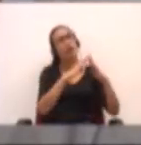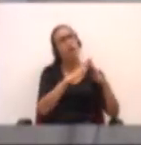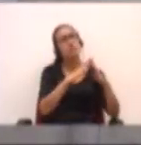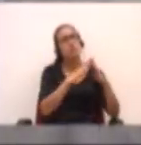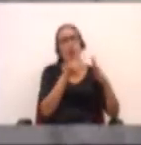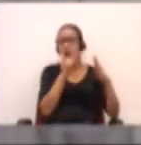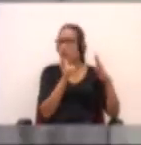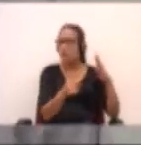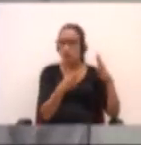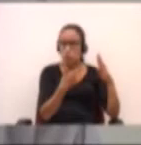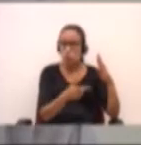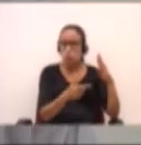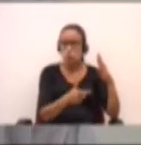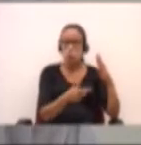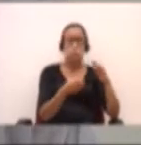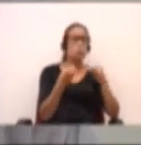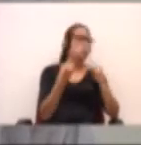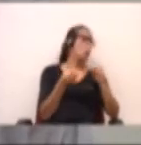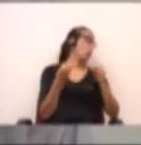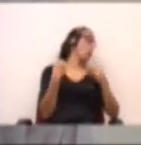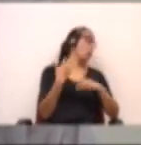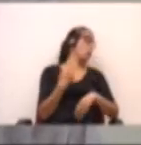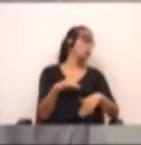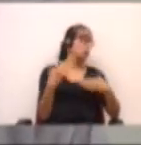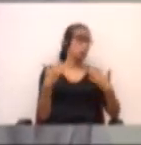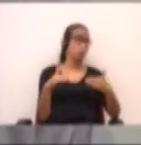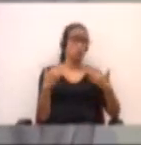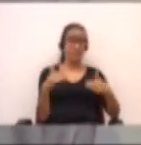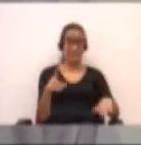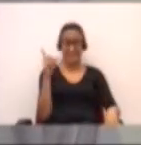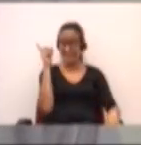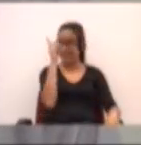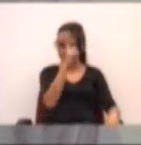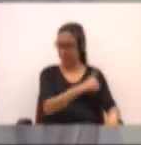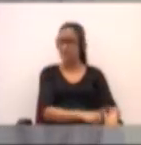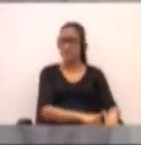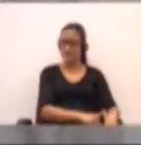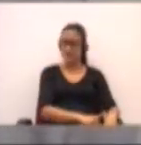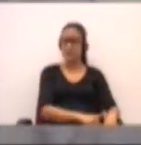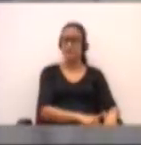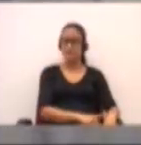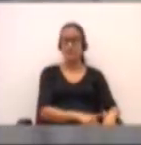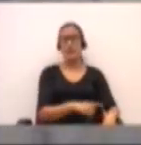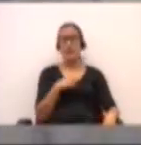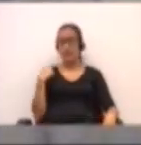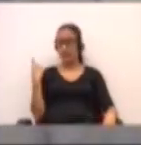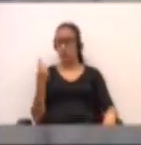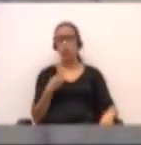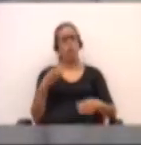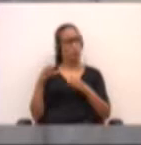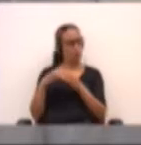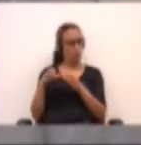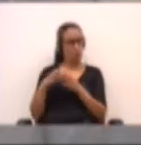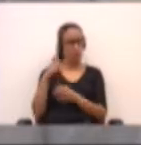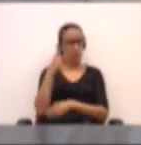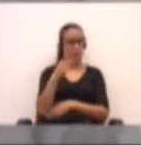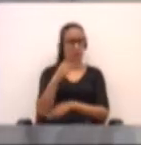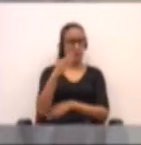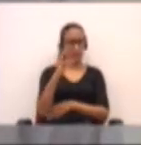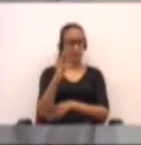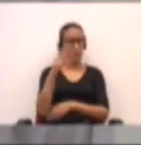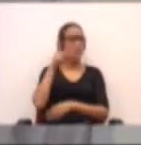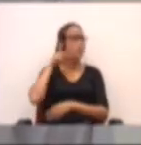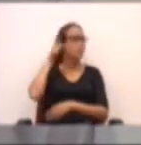hoje. É muito complicado. E a bancada do Partido dos Trabalhadores tem lutado durante esses 8 anos junto a